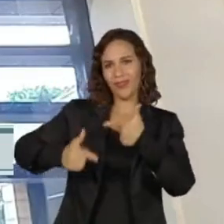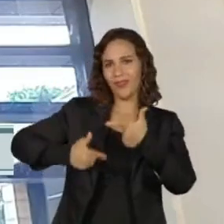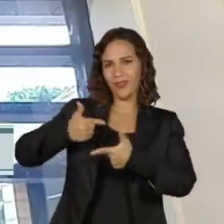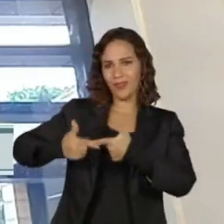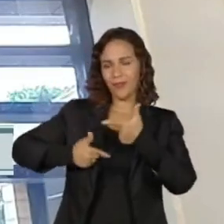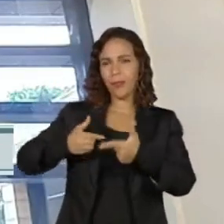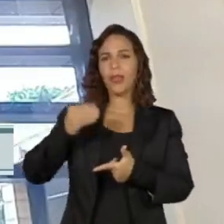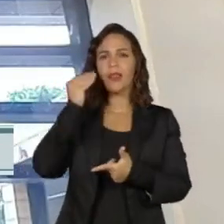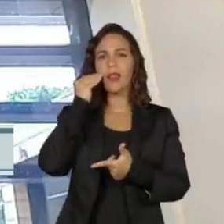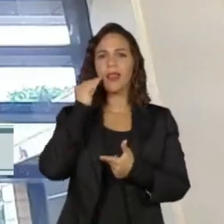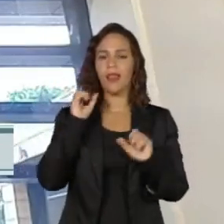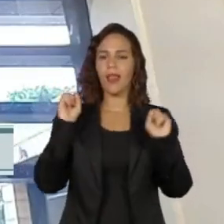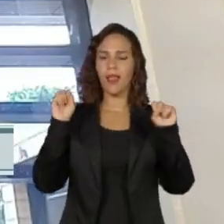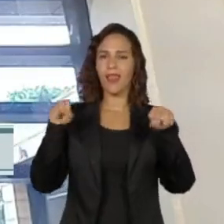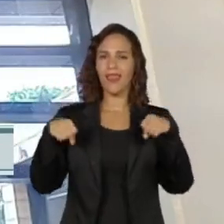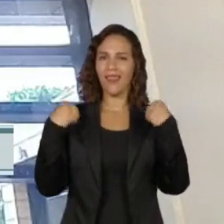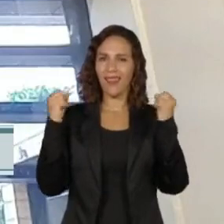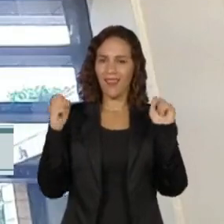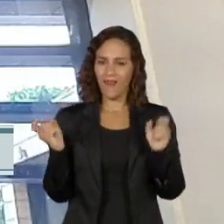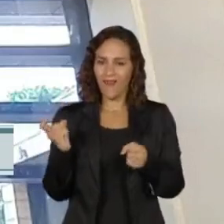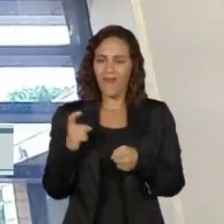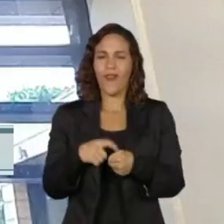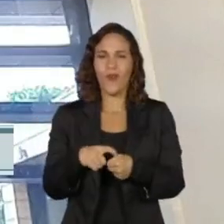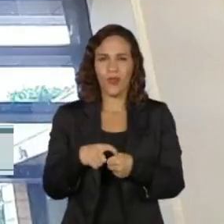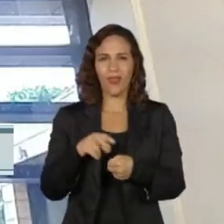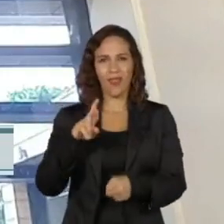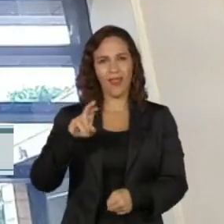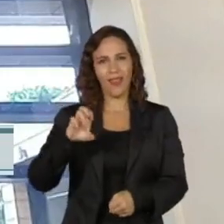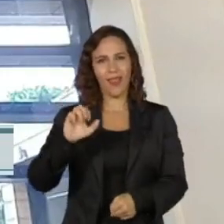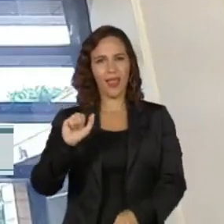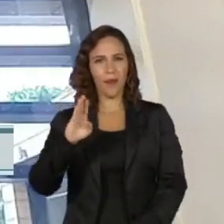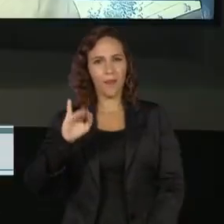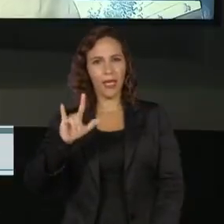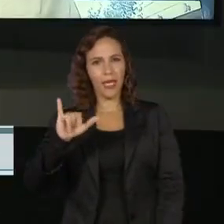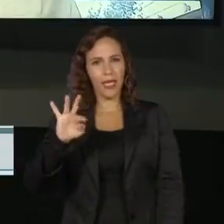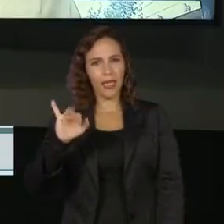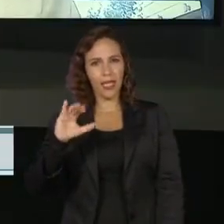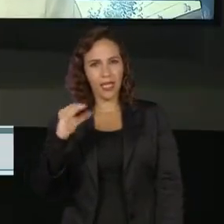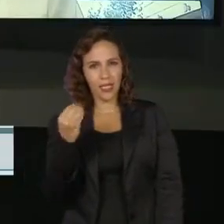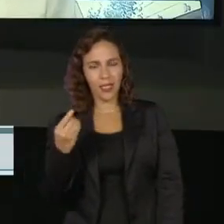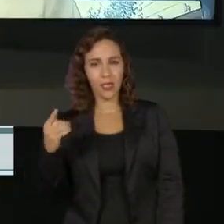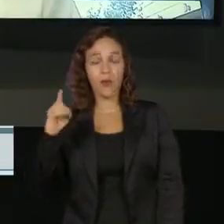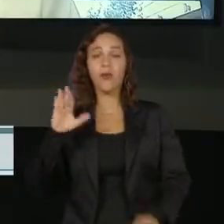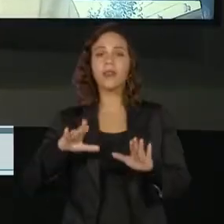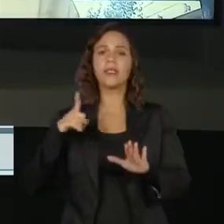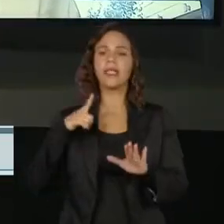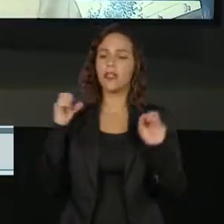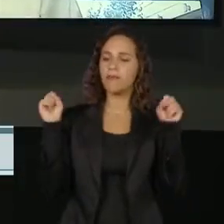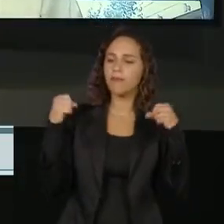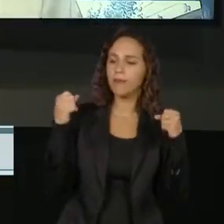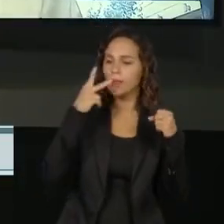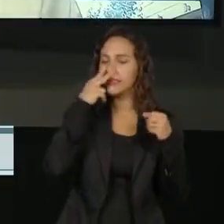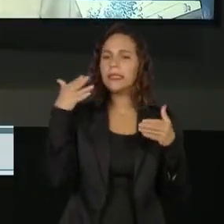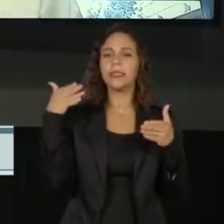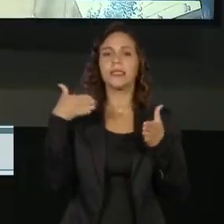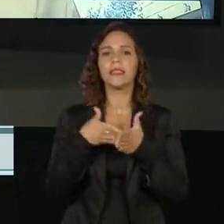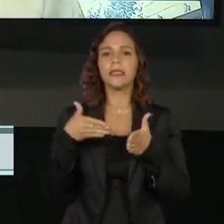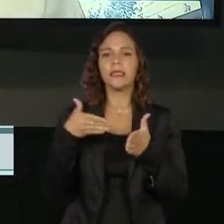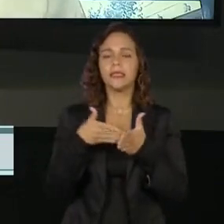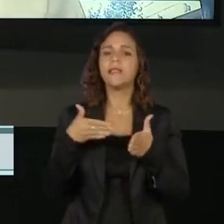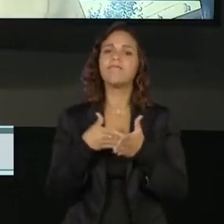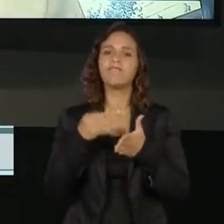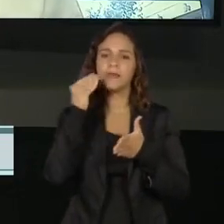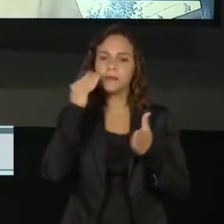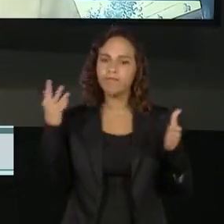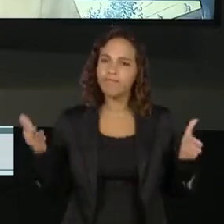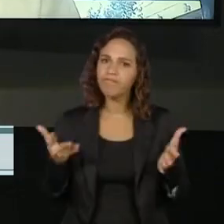de reabilitação, então nós temos pacientes que de alguma forma têm alguma sequela motora, física,